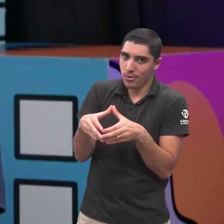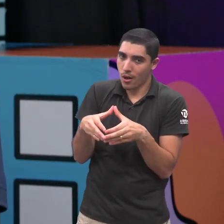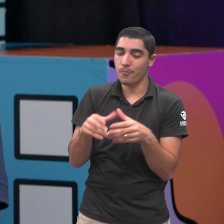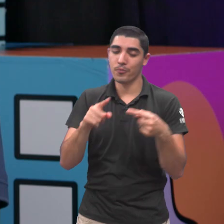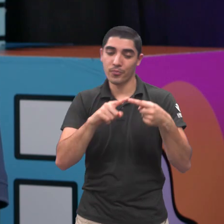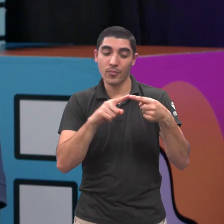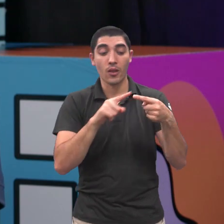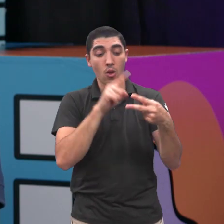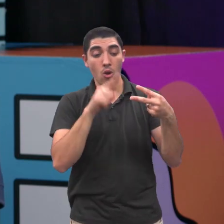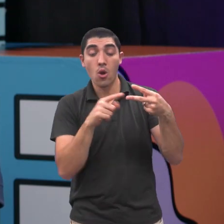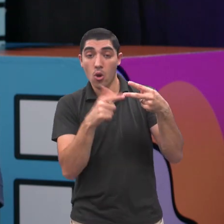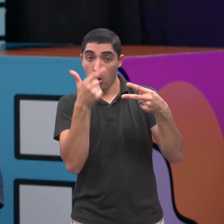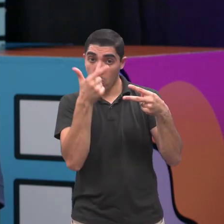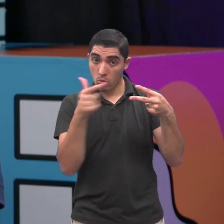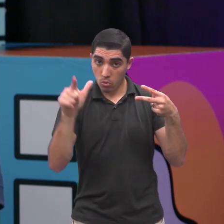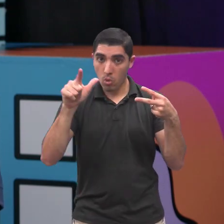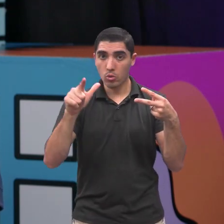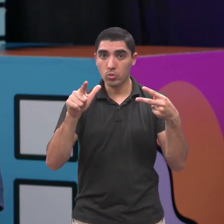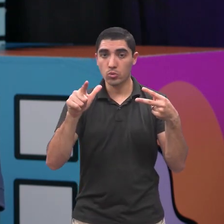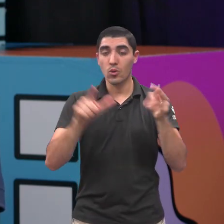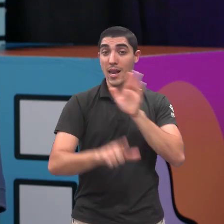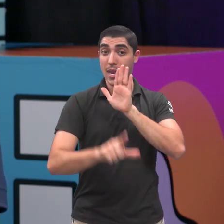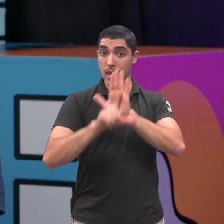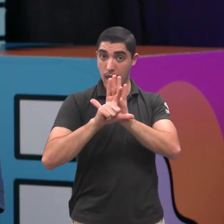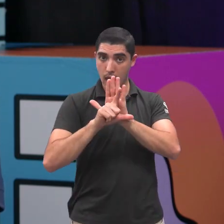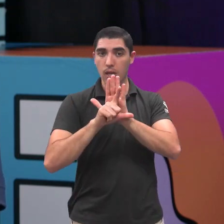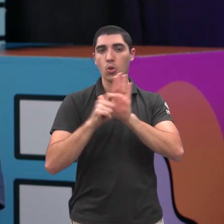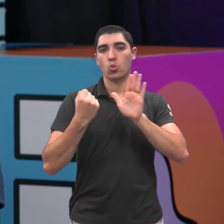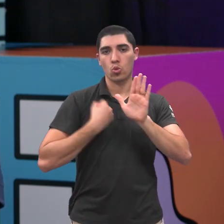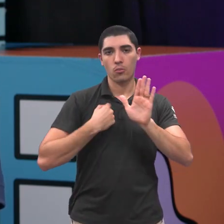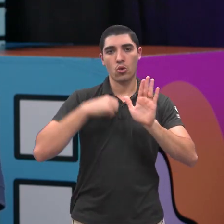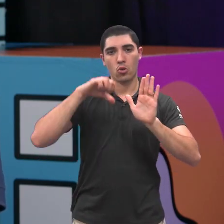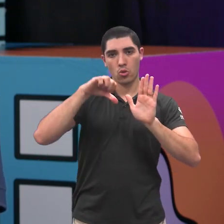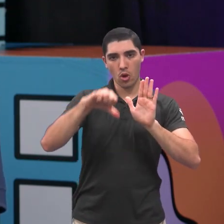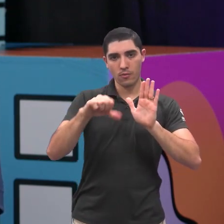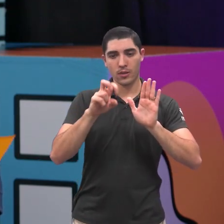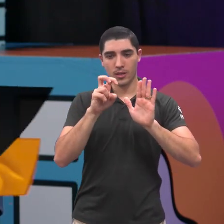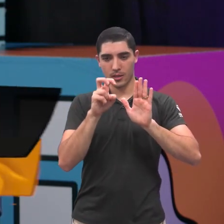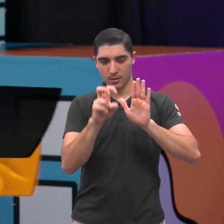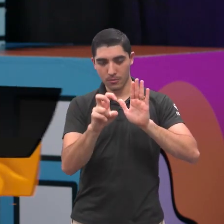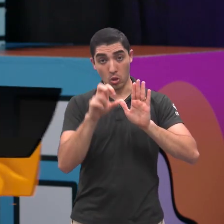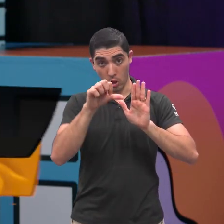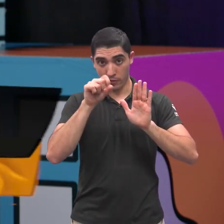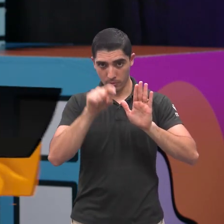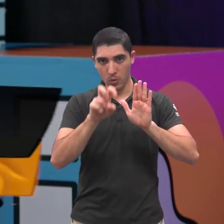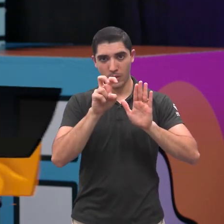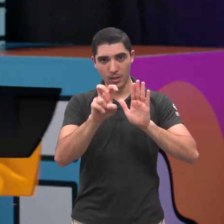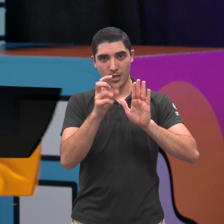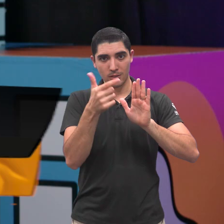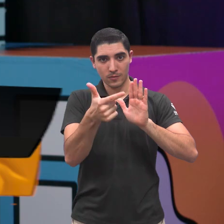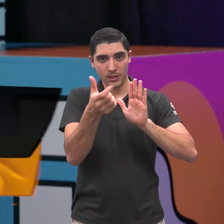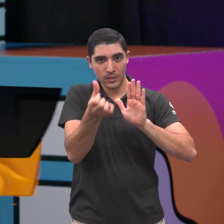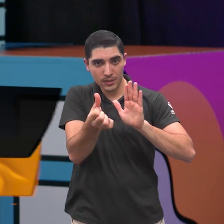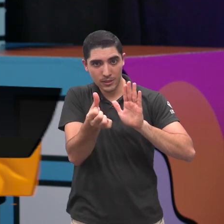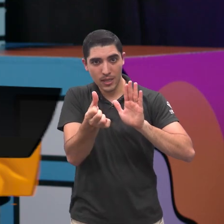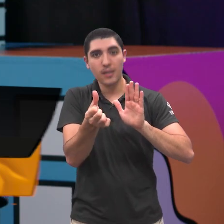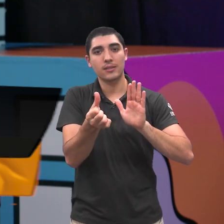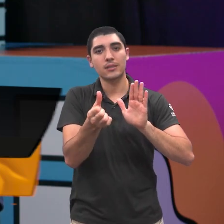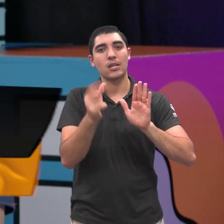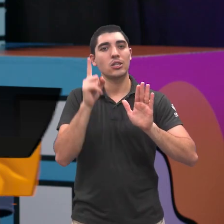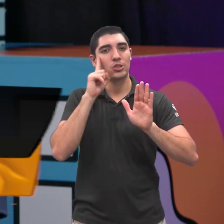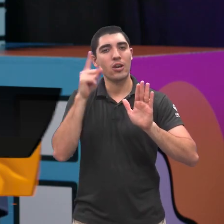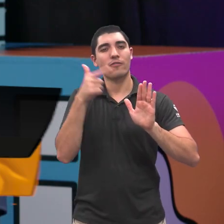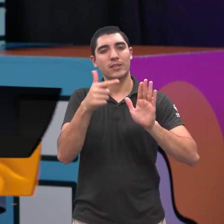especificamente. E depois a lei número 9.526, também de 25 de maio